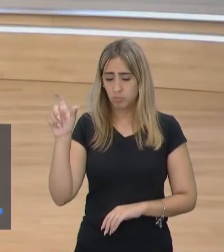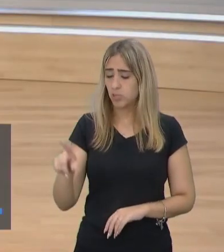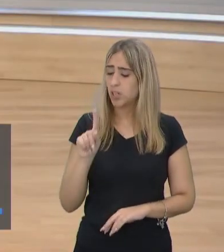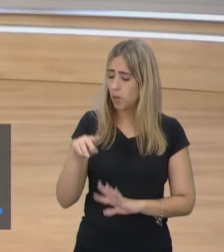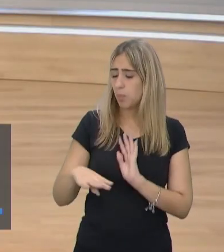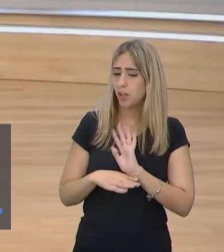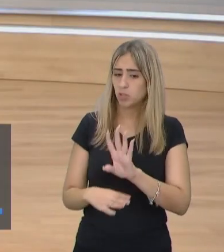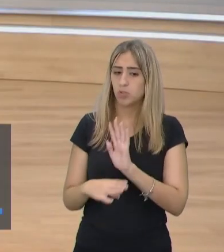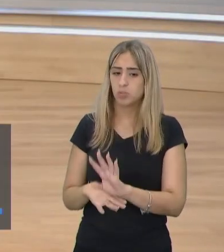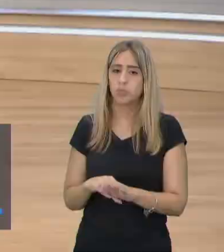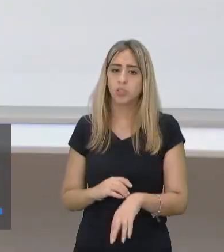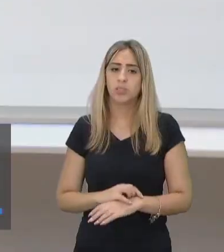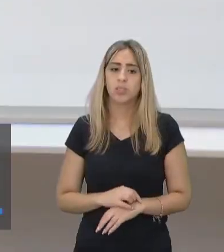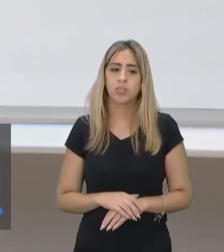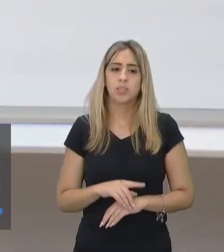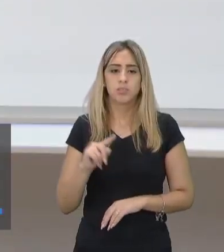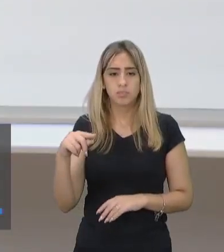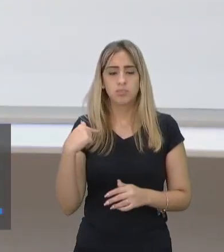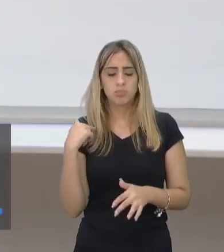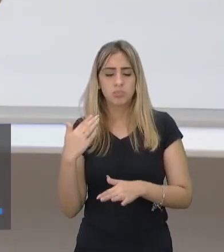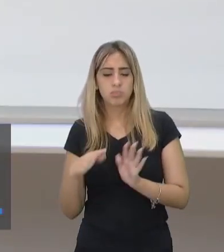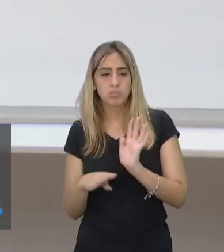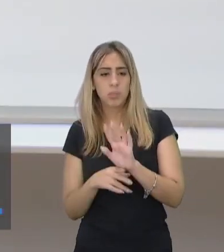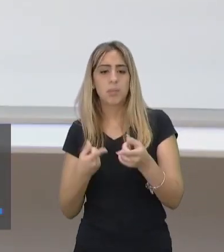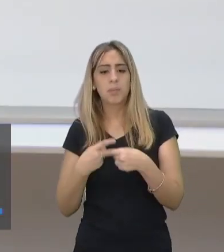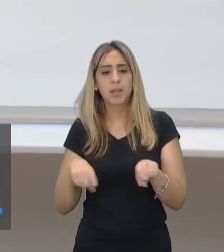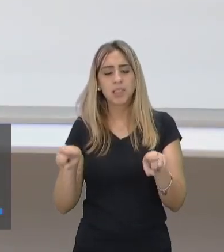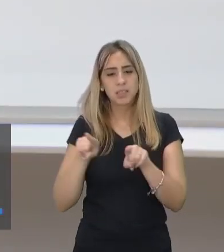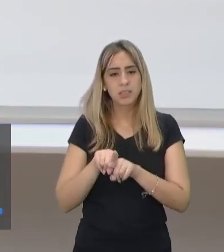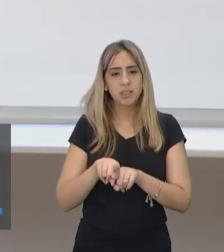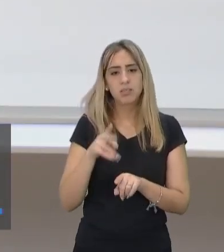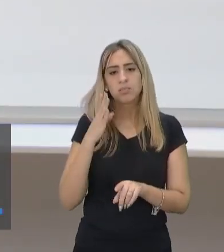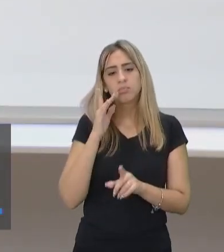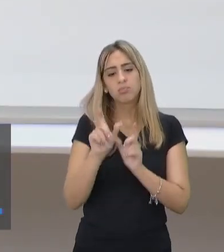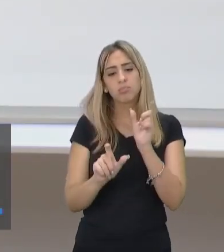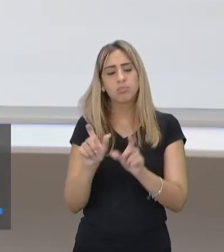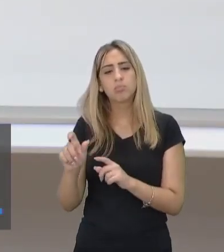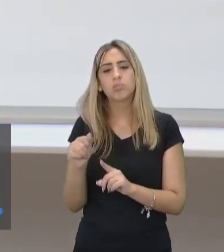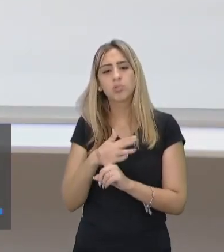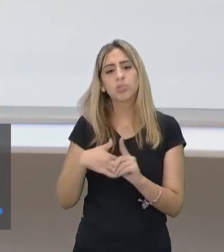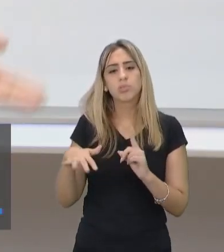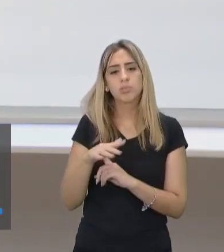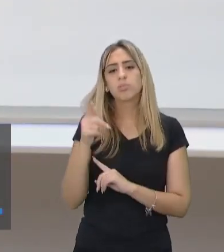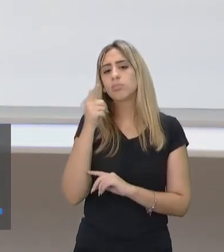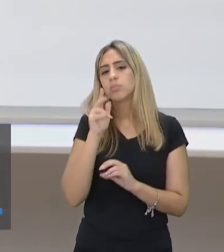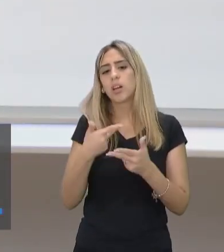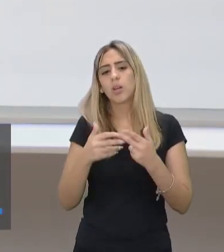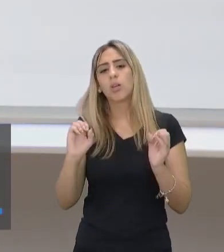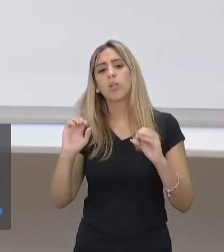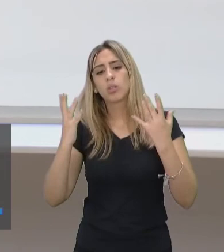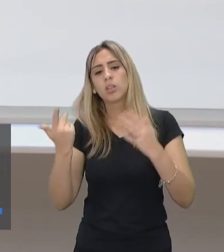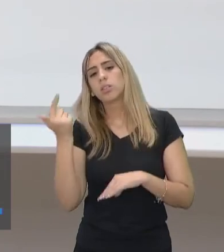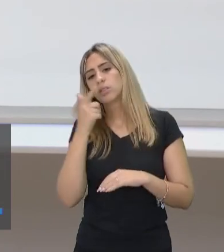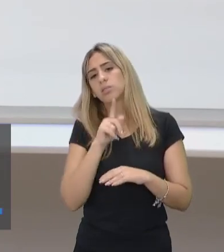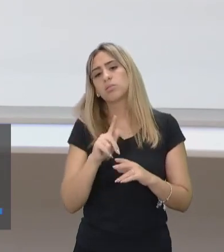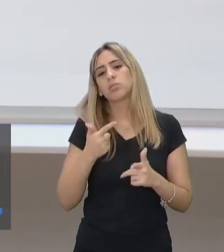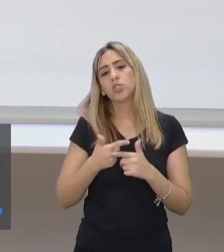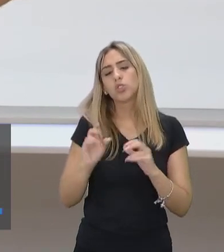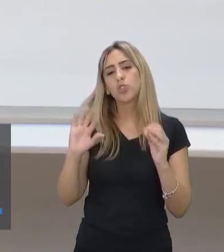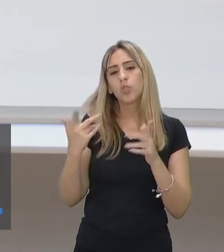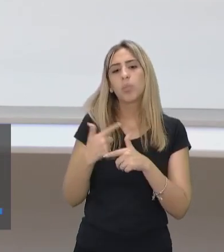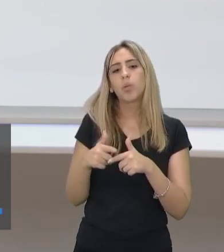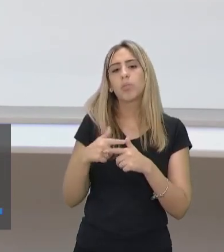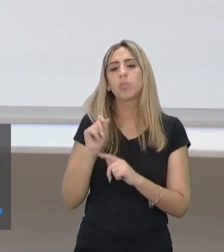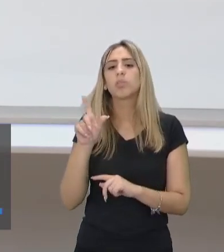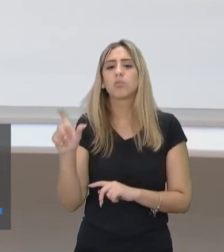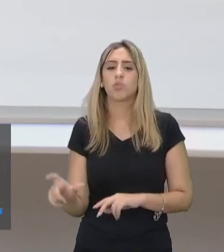recurso, né? Certo. No caso, então você se tornou parceira dessa assistência social para fazer algo acontecer e resolver um problema que